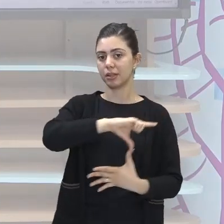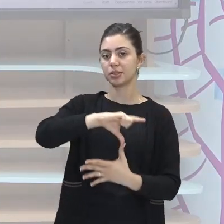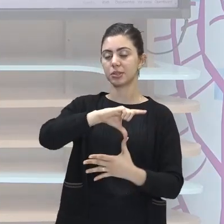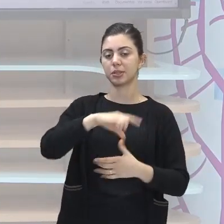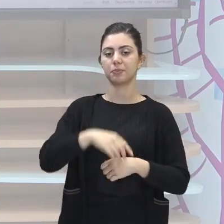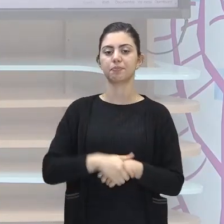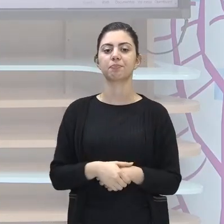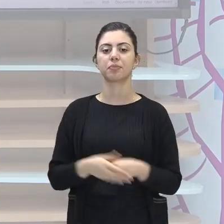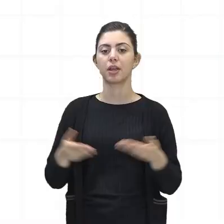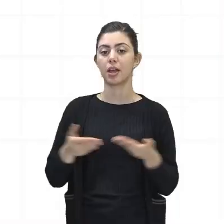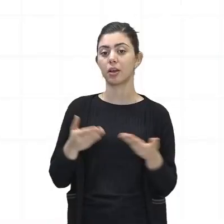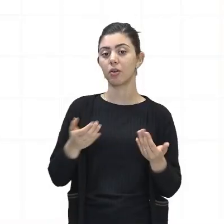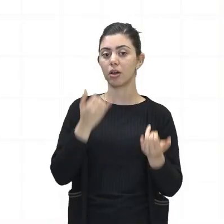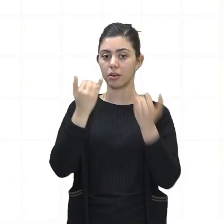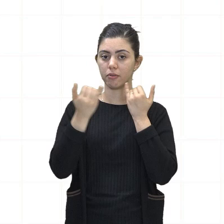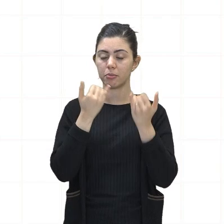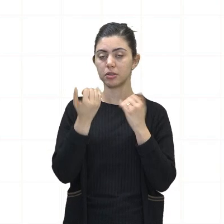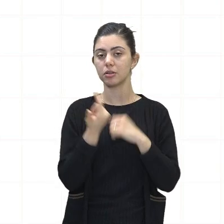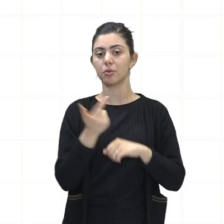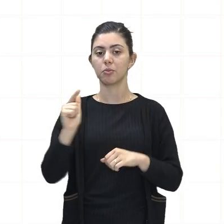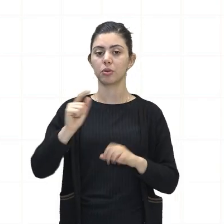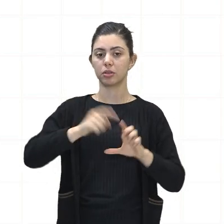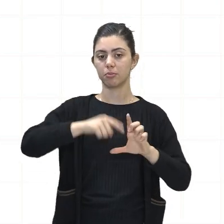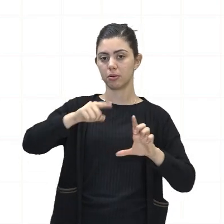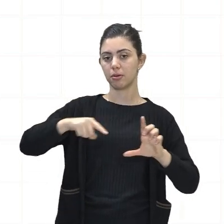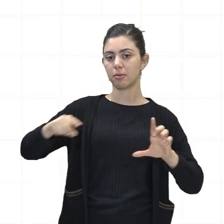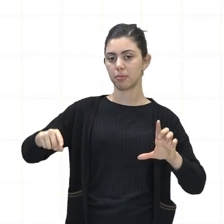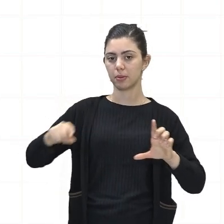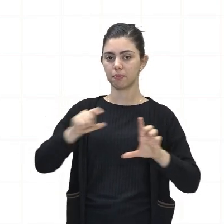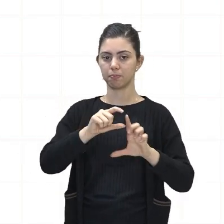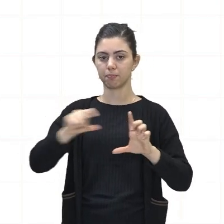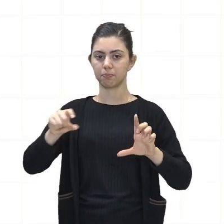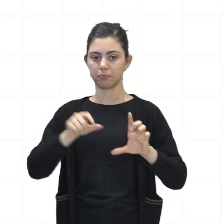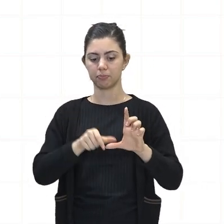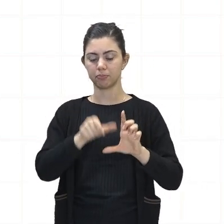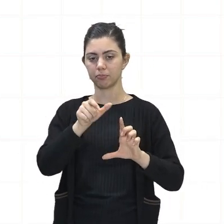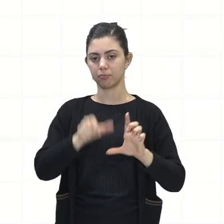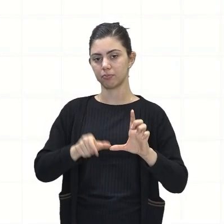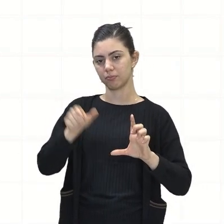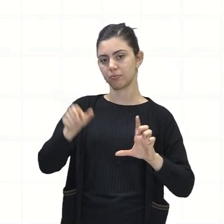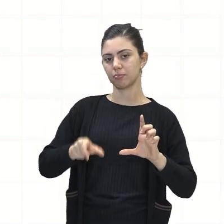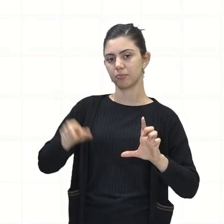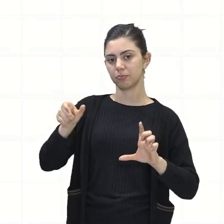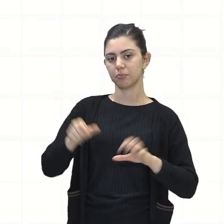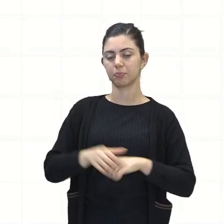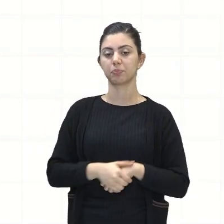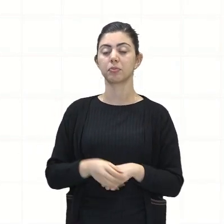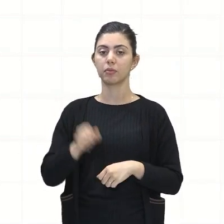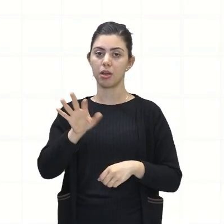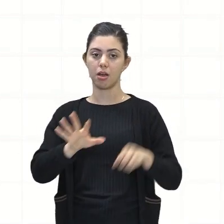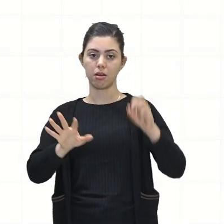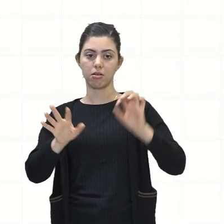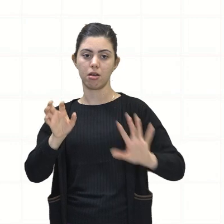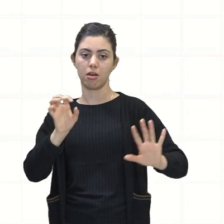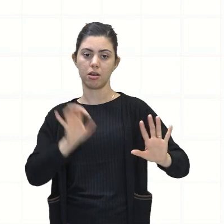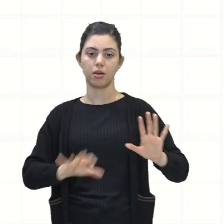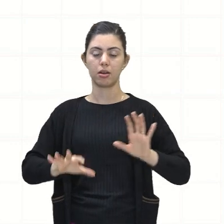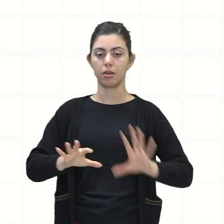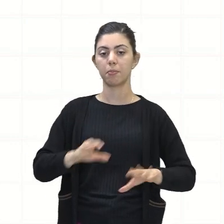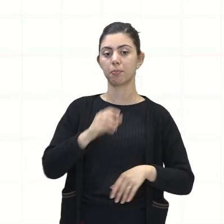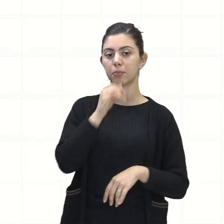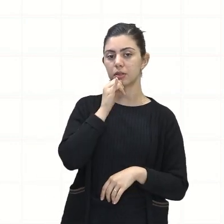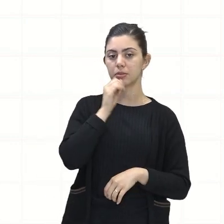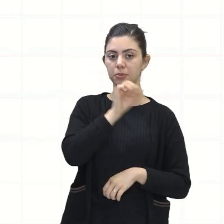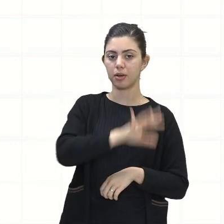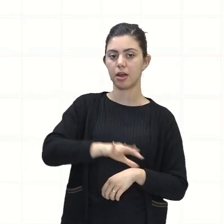olhada nesse outro gráfico também, que mostra ali a divisão por sub-regiões, né? Quando a gente vê aqui a área do Caribe, por exemplo,